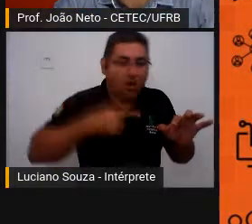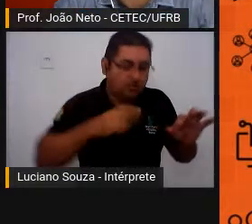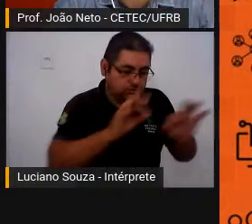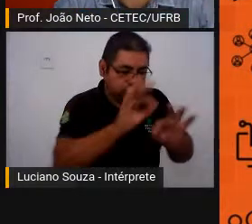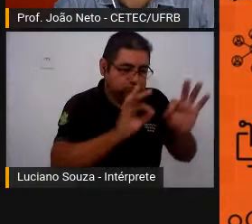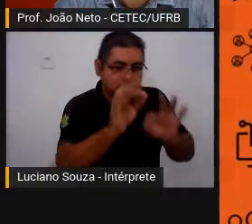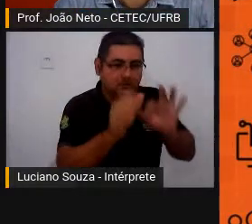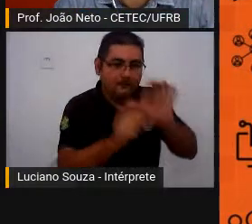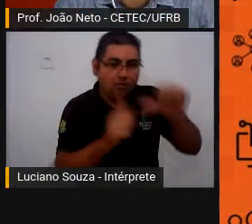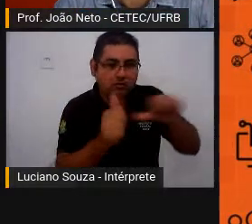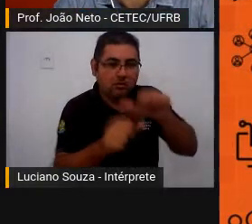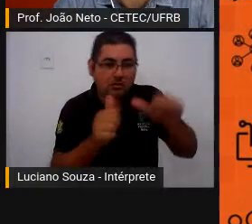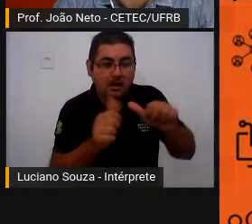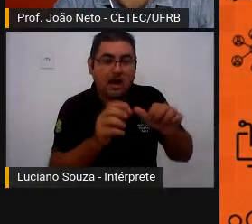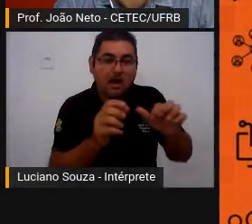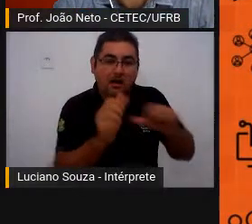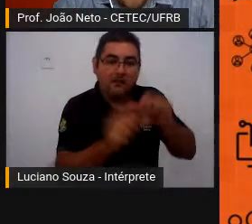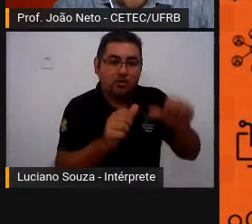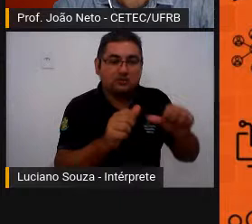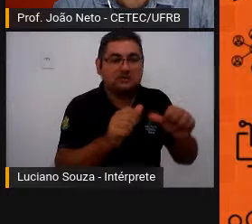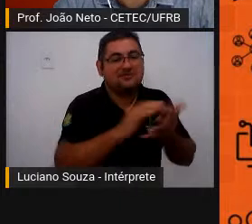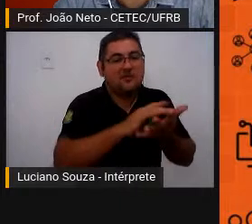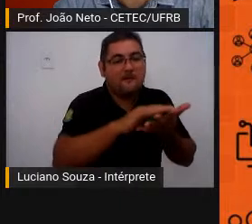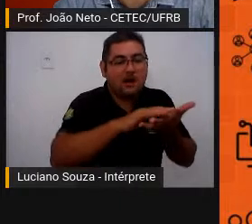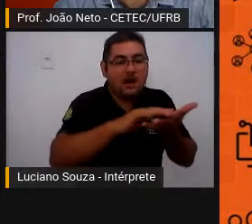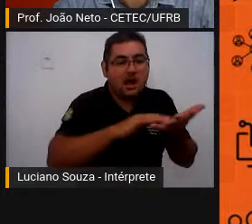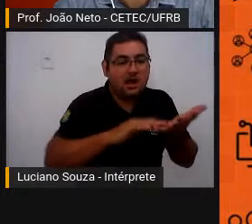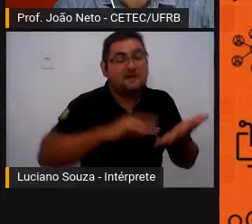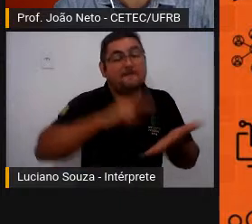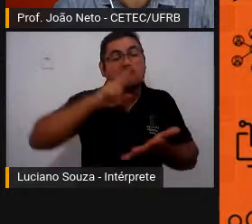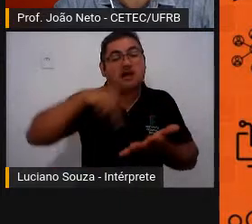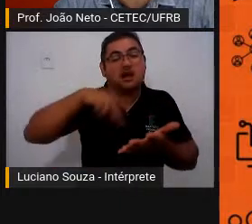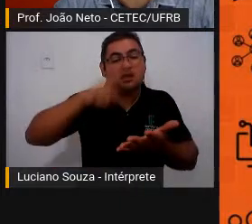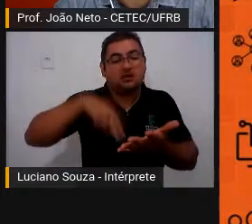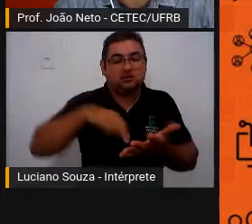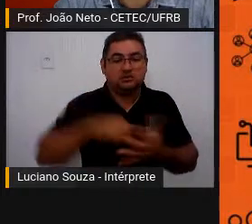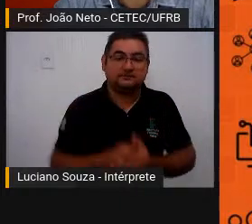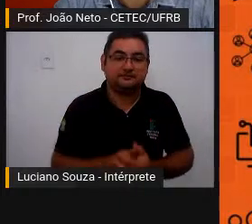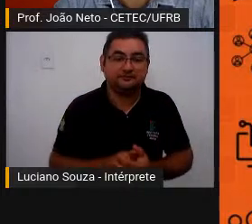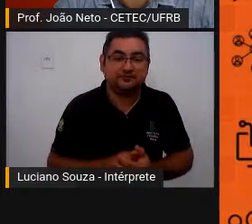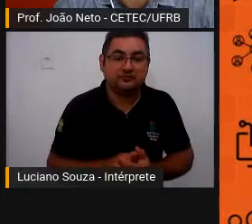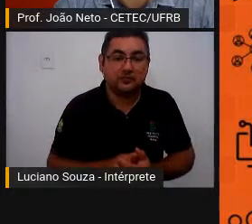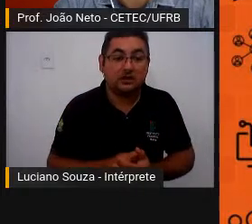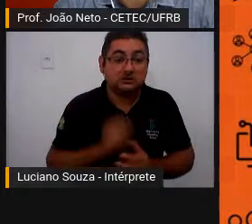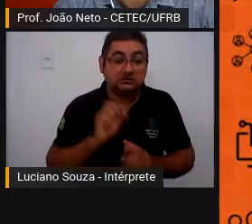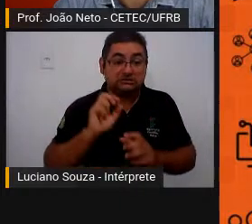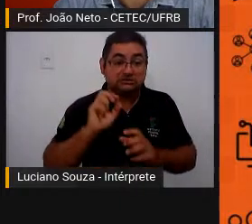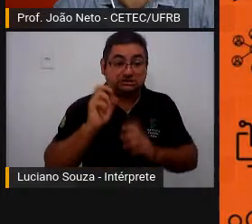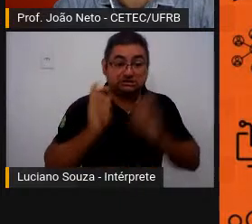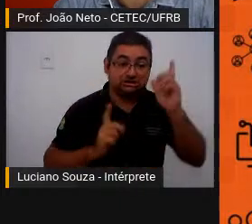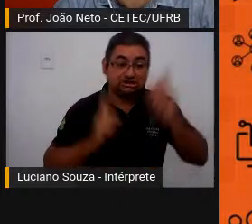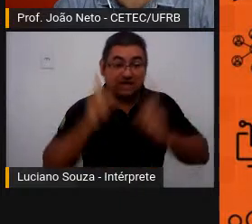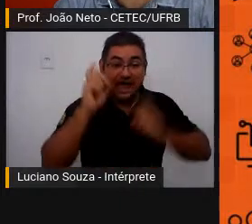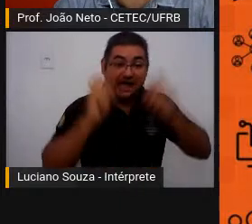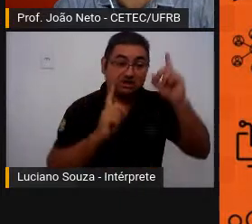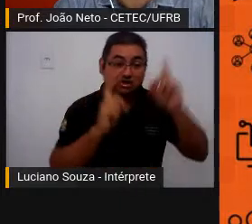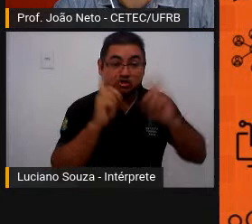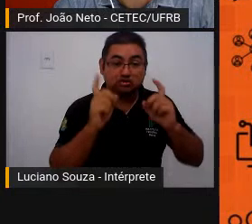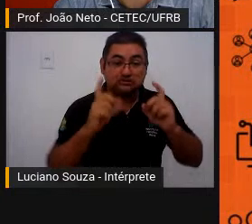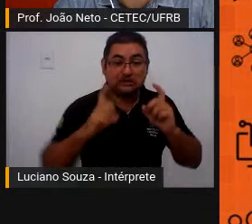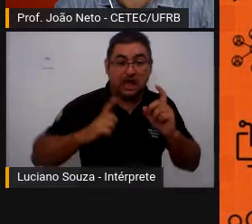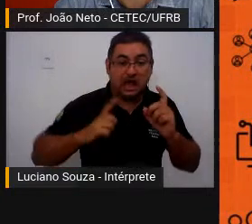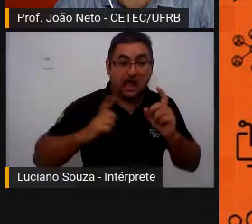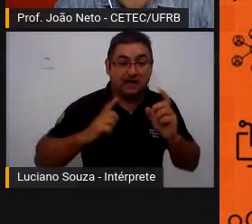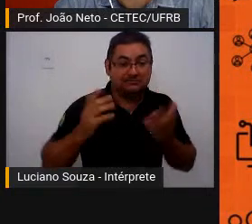que esses textos apareço em Braile nessa impressora temos aqui também a de gestos Ou seja a na